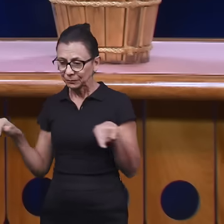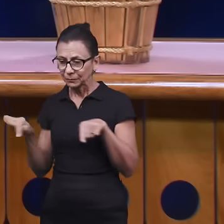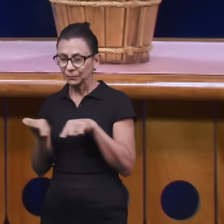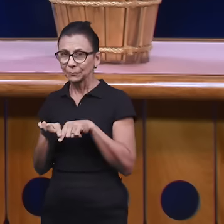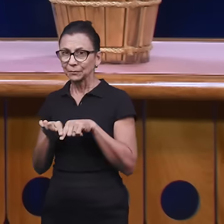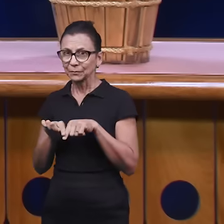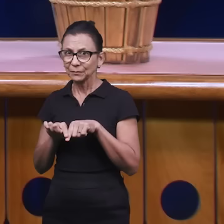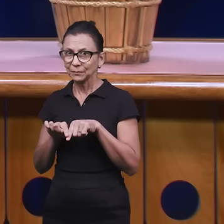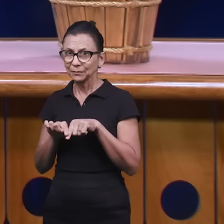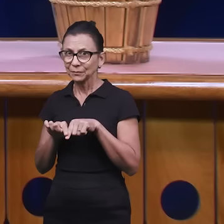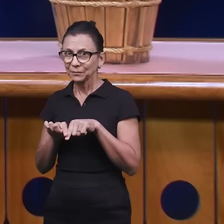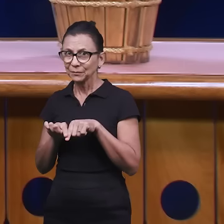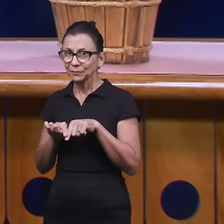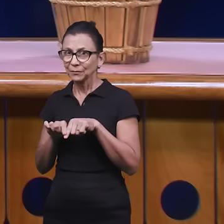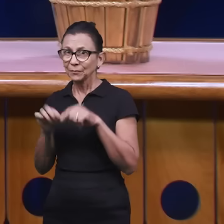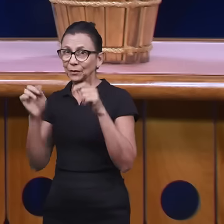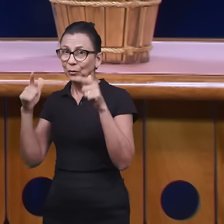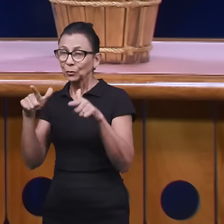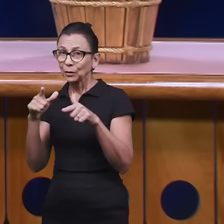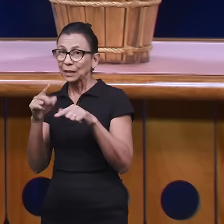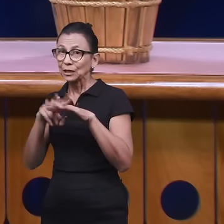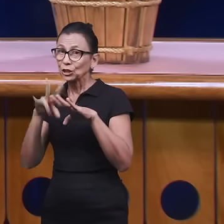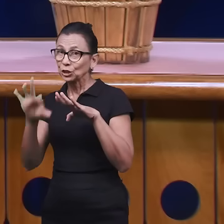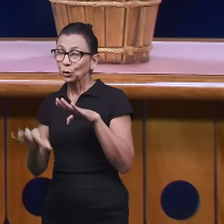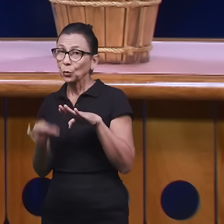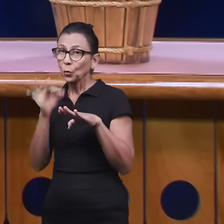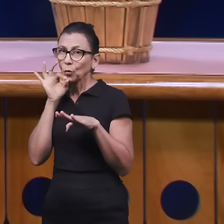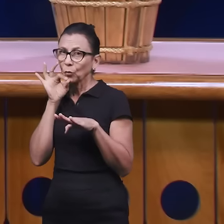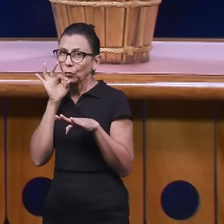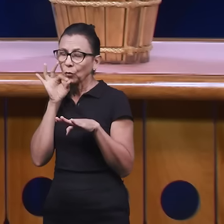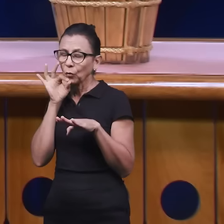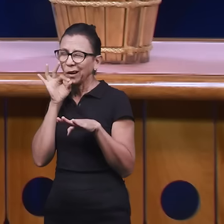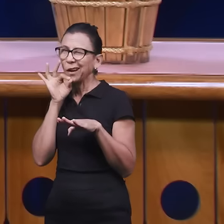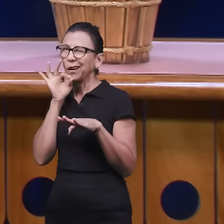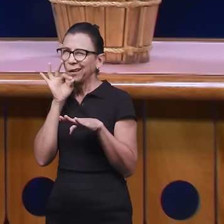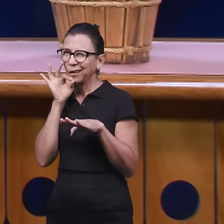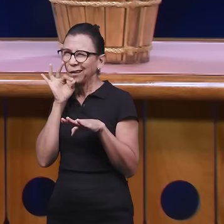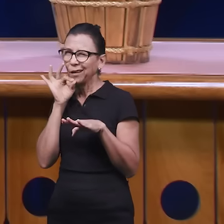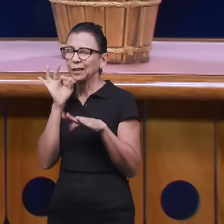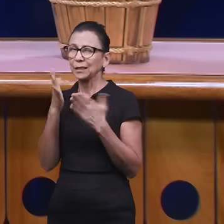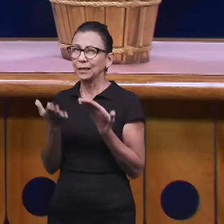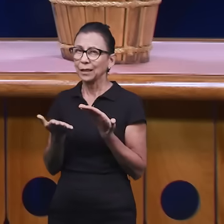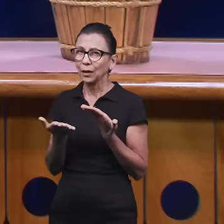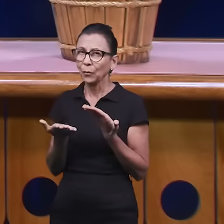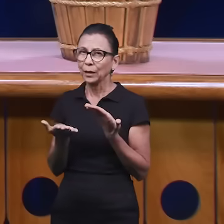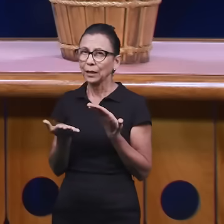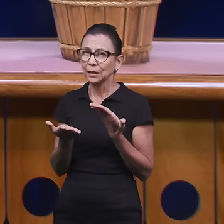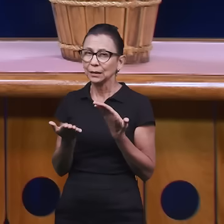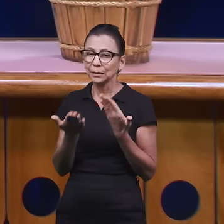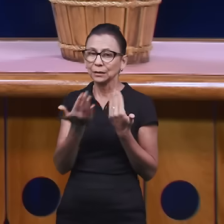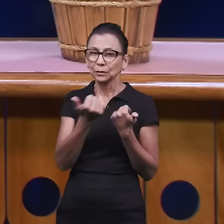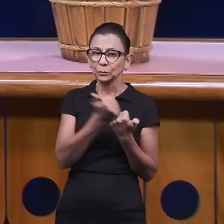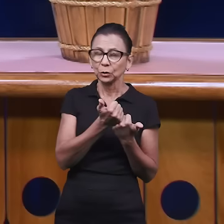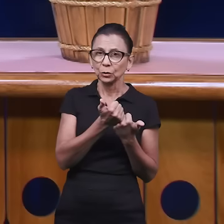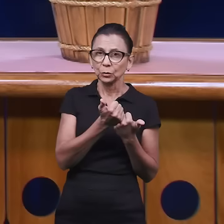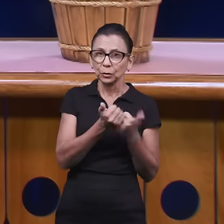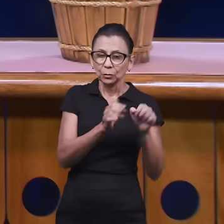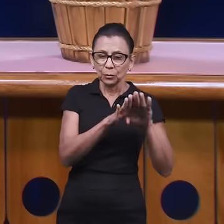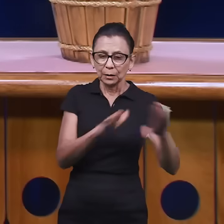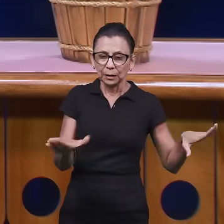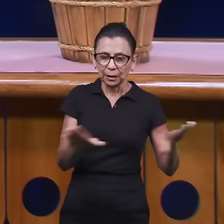Gideão. E ele, assim, escondeu o seu trigo dos